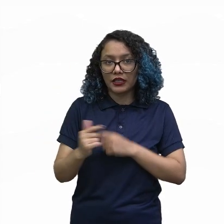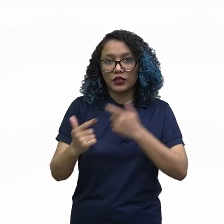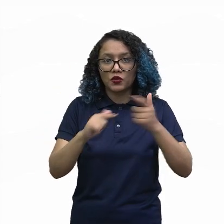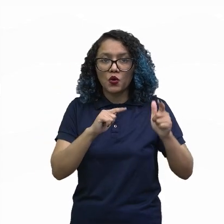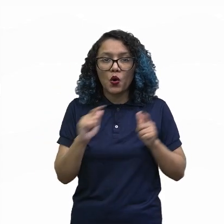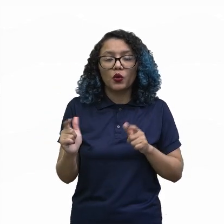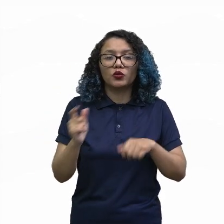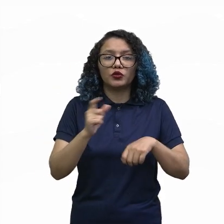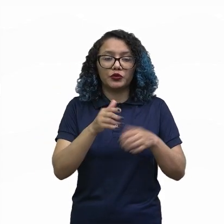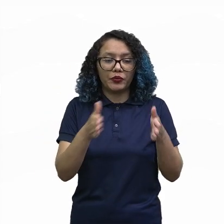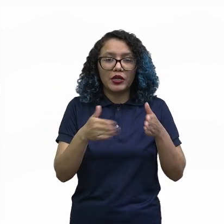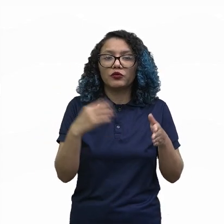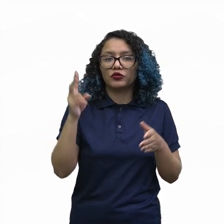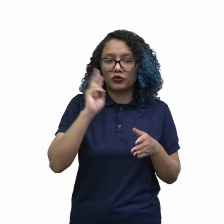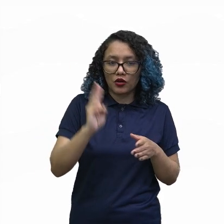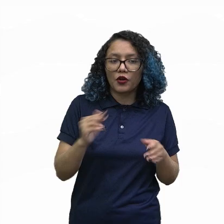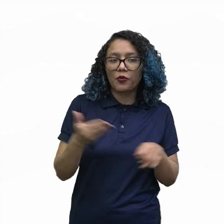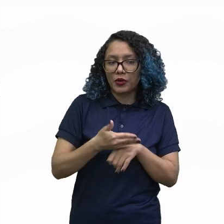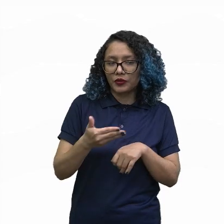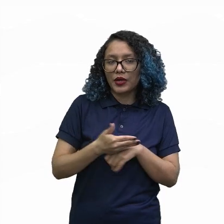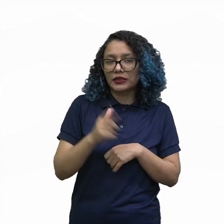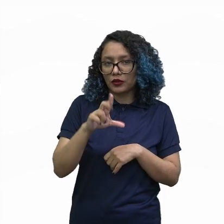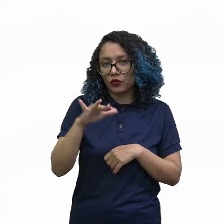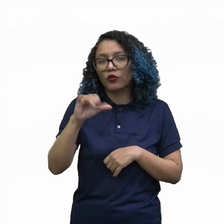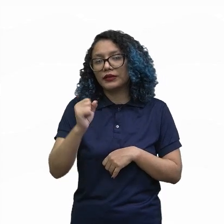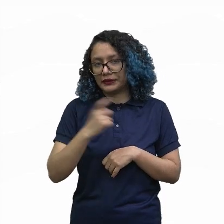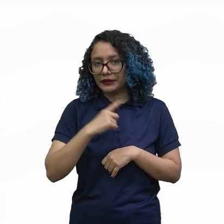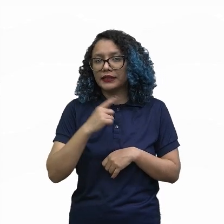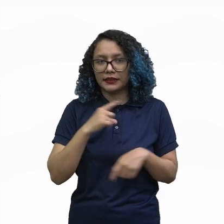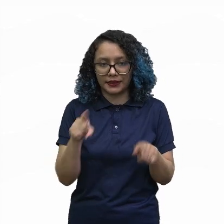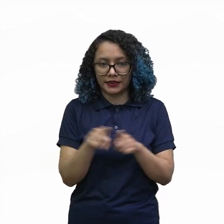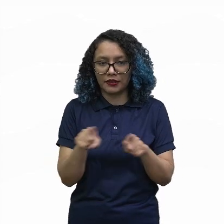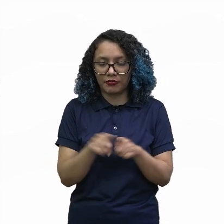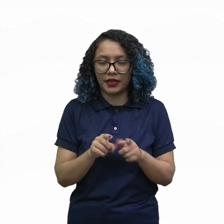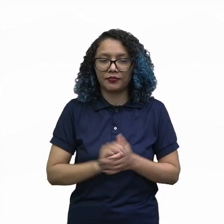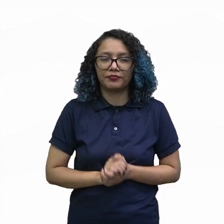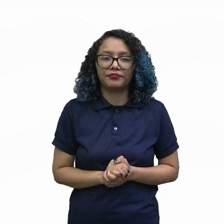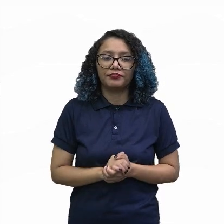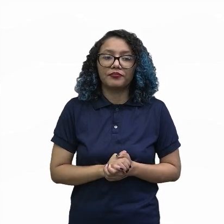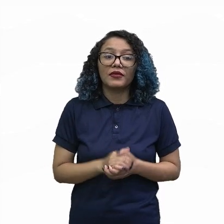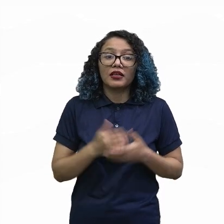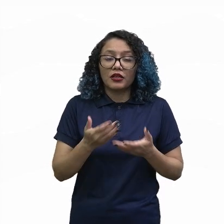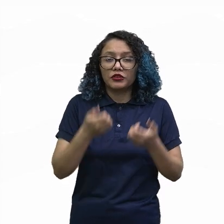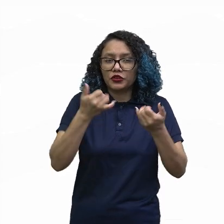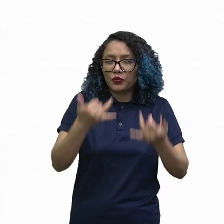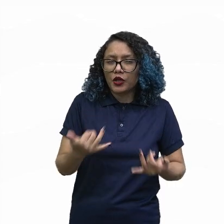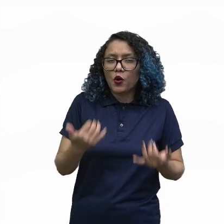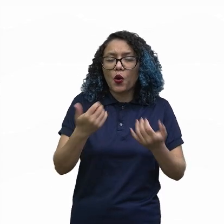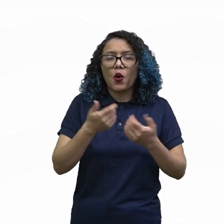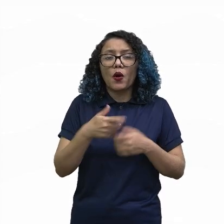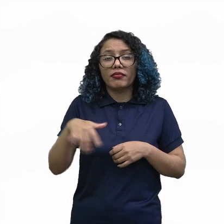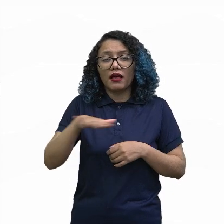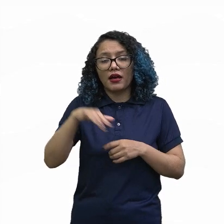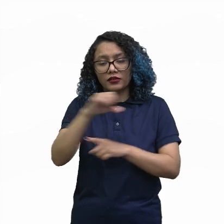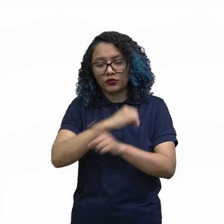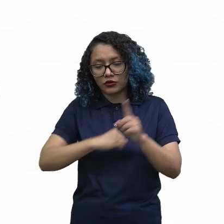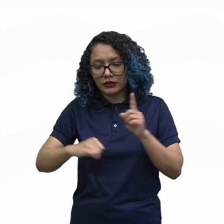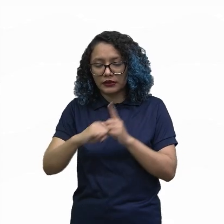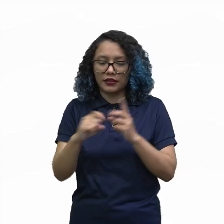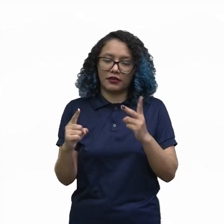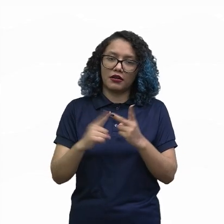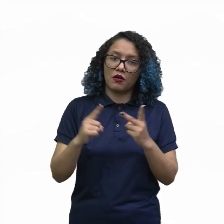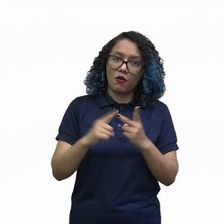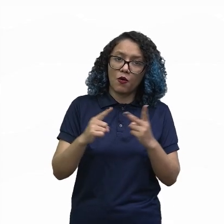momentos históricos, certo? Então, nós falamos aqui no campo social, nós falamos no campo